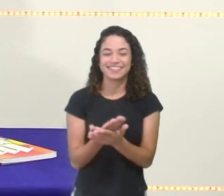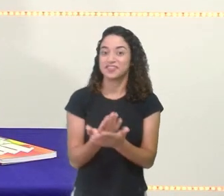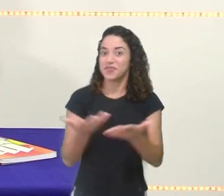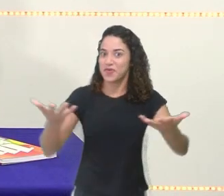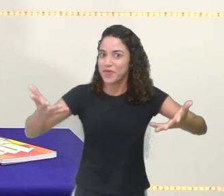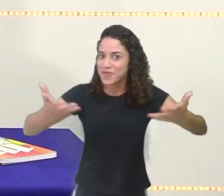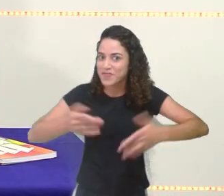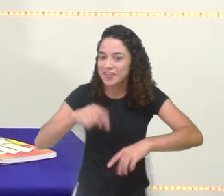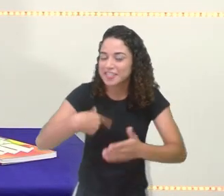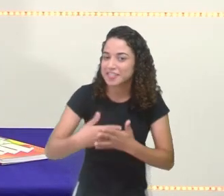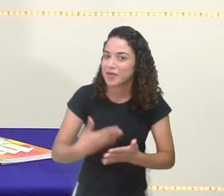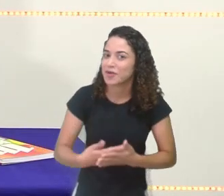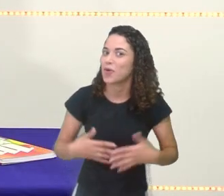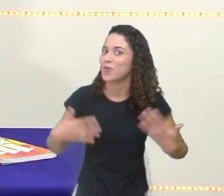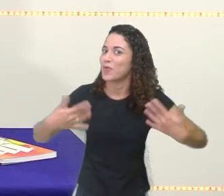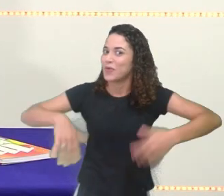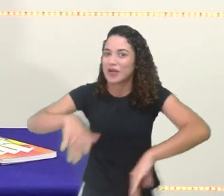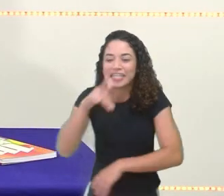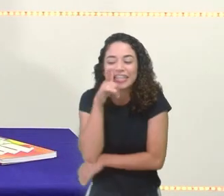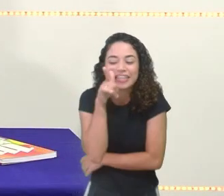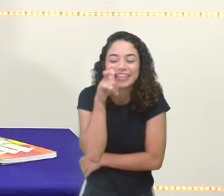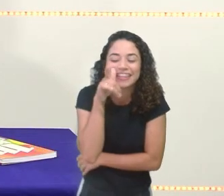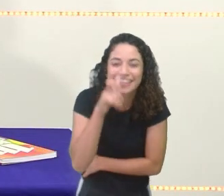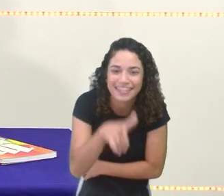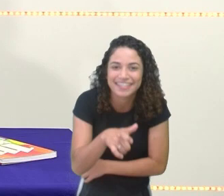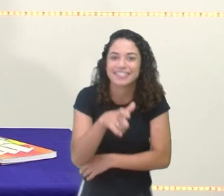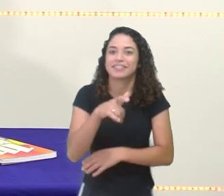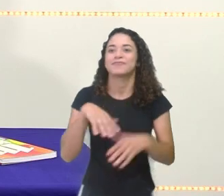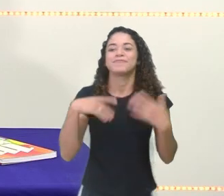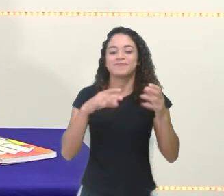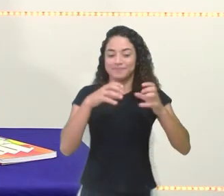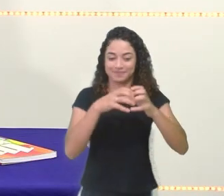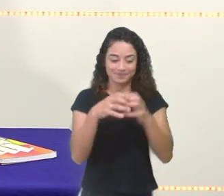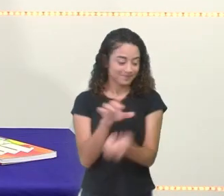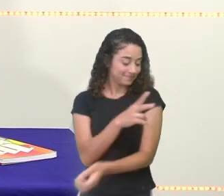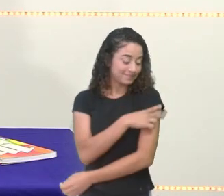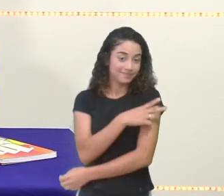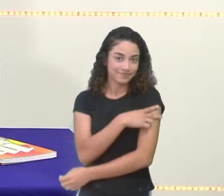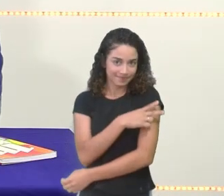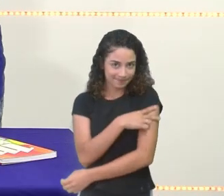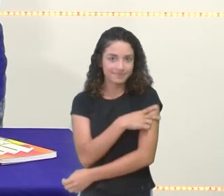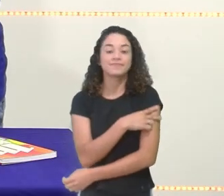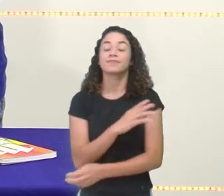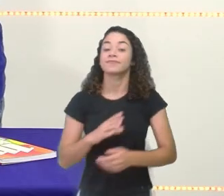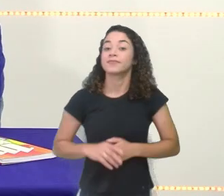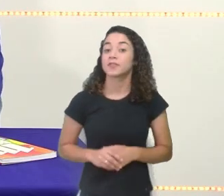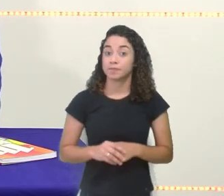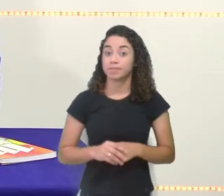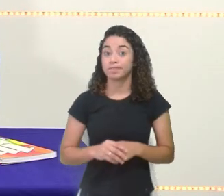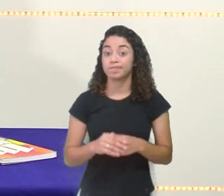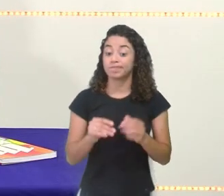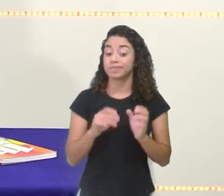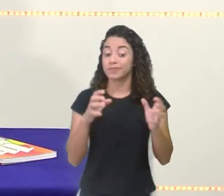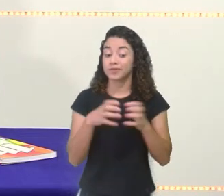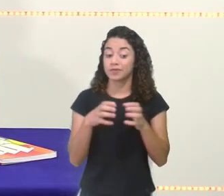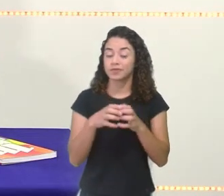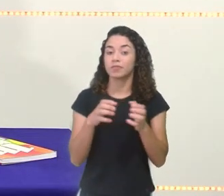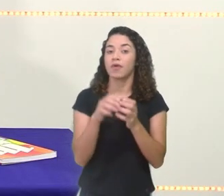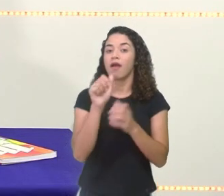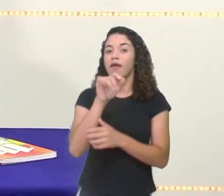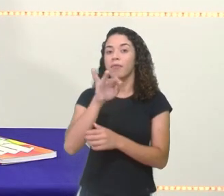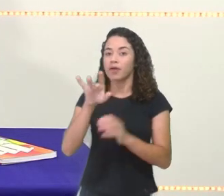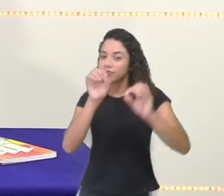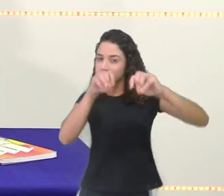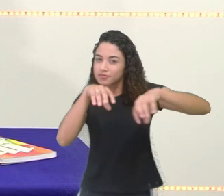e hoje a aula está bem interessante. Então a turma do segundo ano e do Se Liga, a turminha de